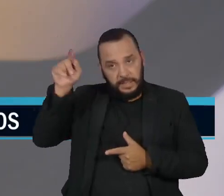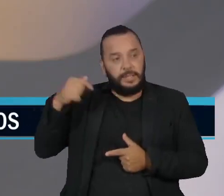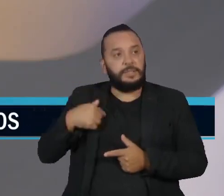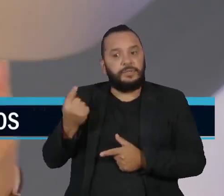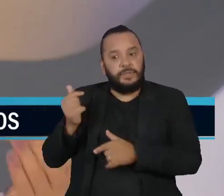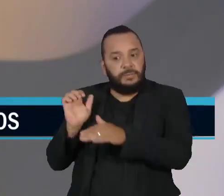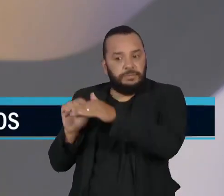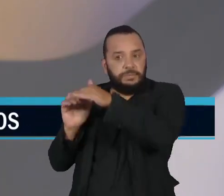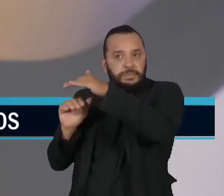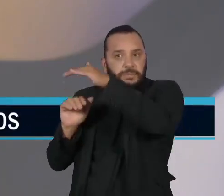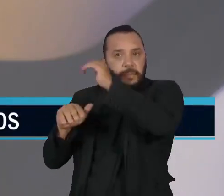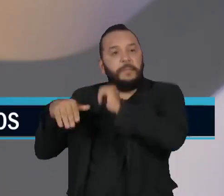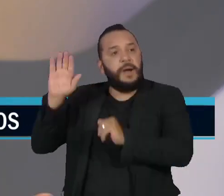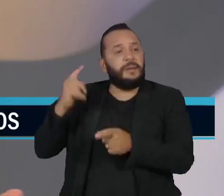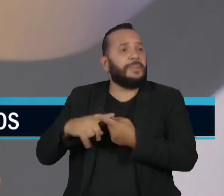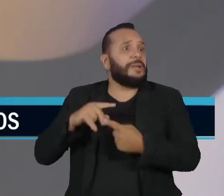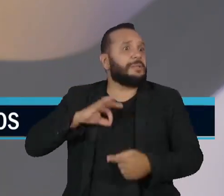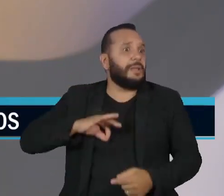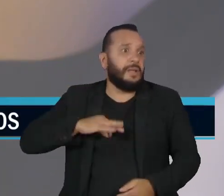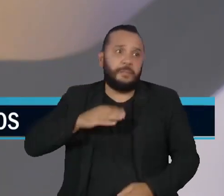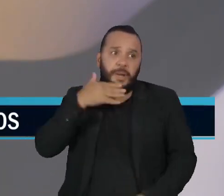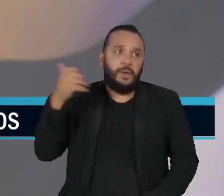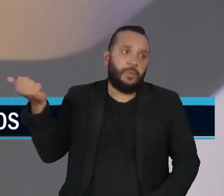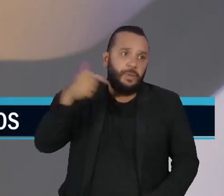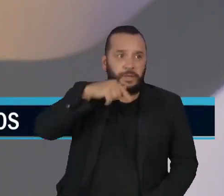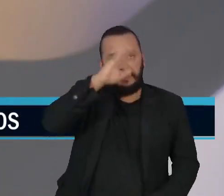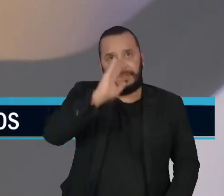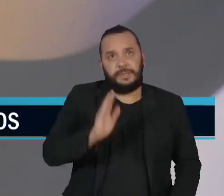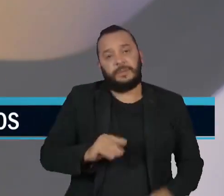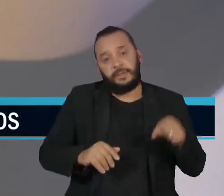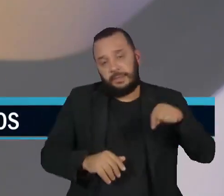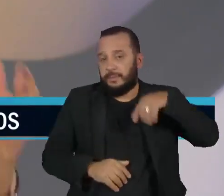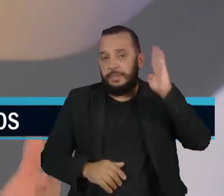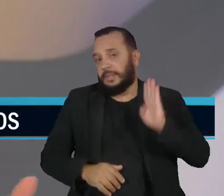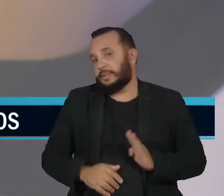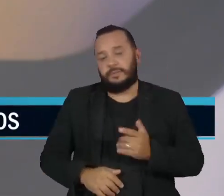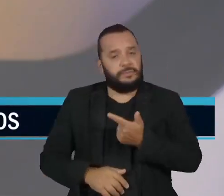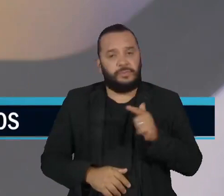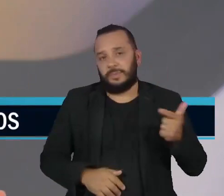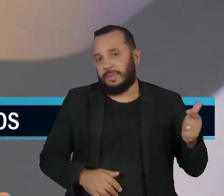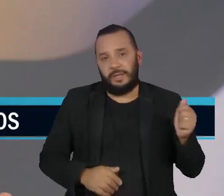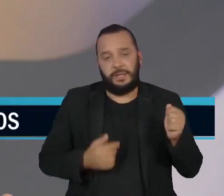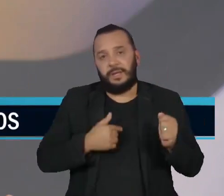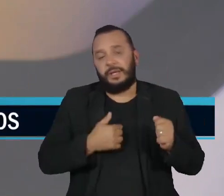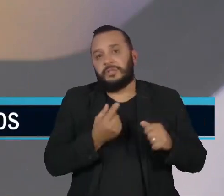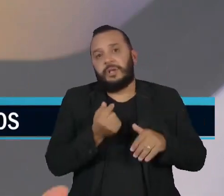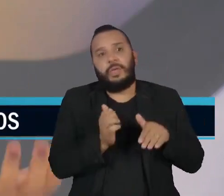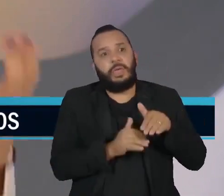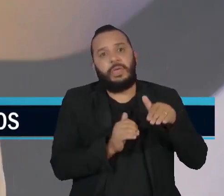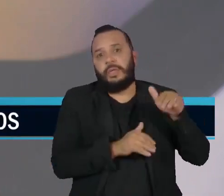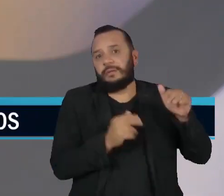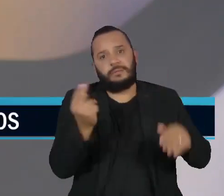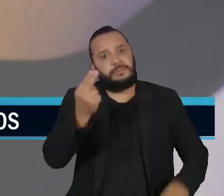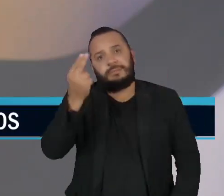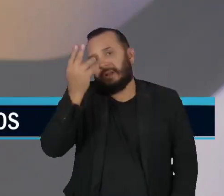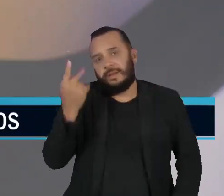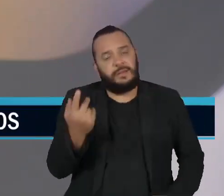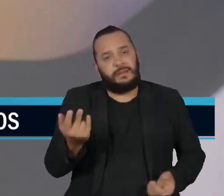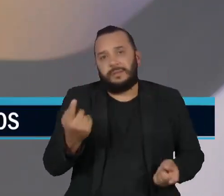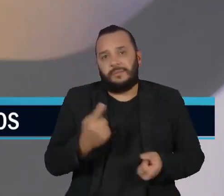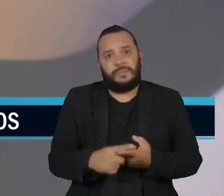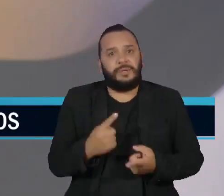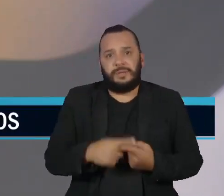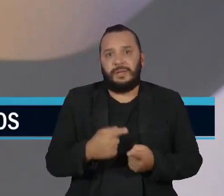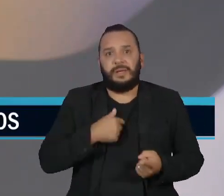seus recursos, porque ganham mais também, enquanto que nós, aqui no Brasil, a gente ainda não tem essa cultura da educação financeira, então a gente tem um peso